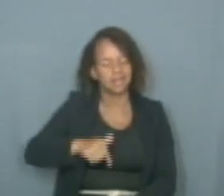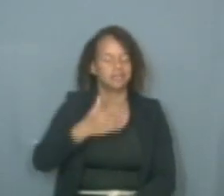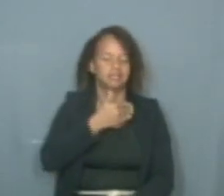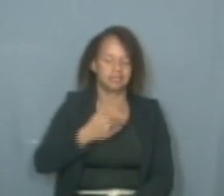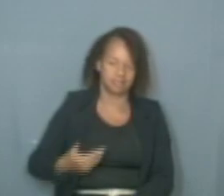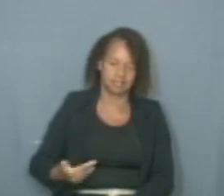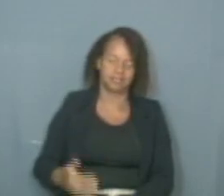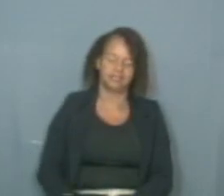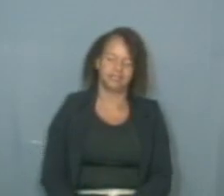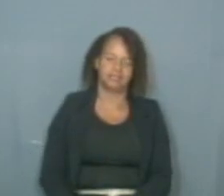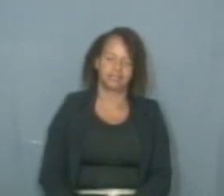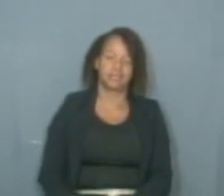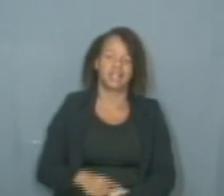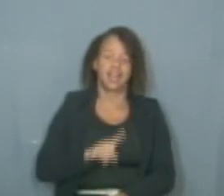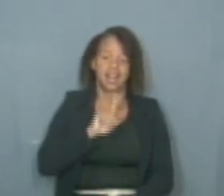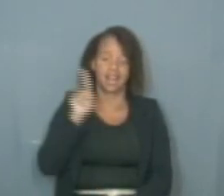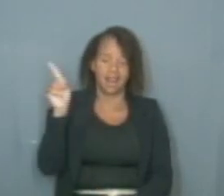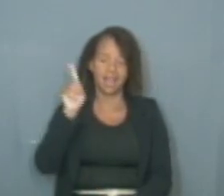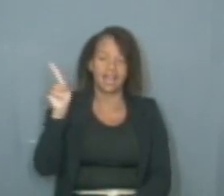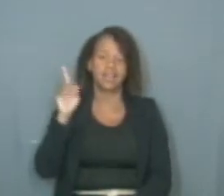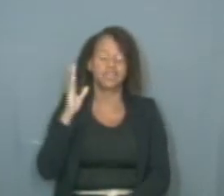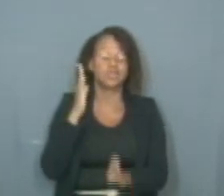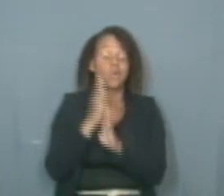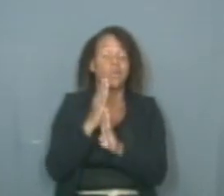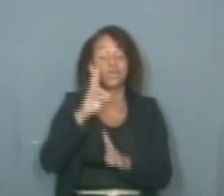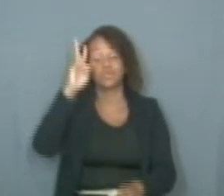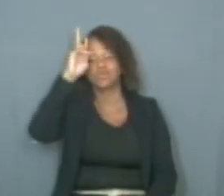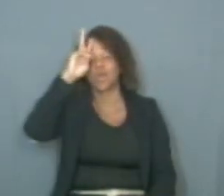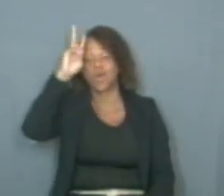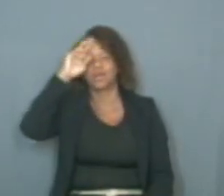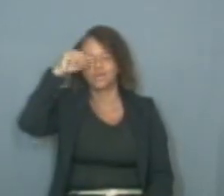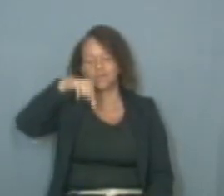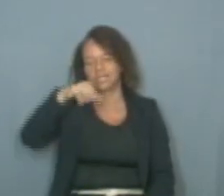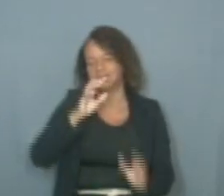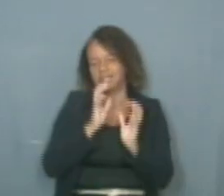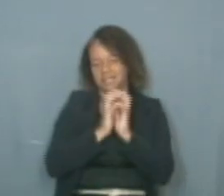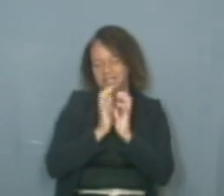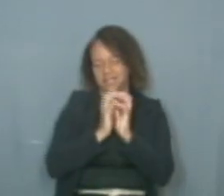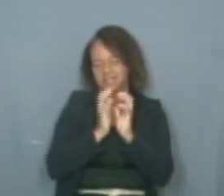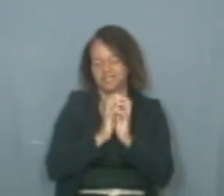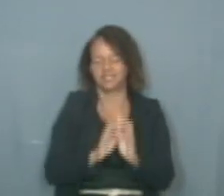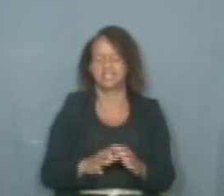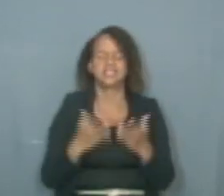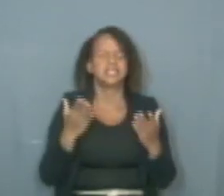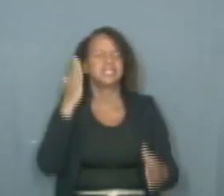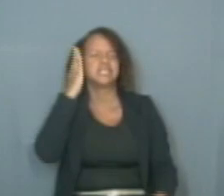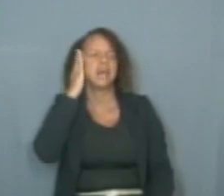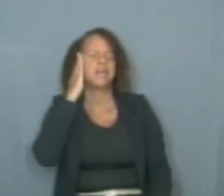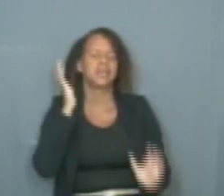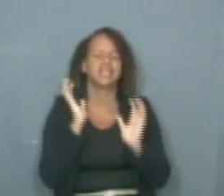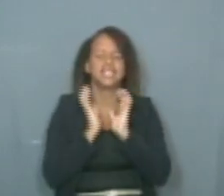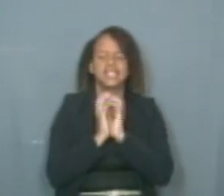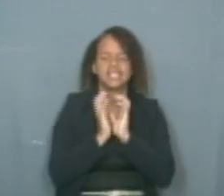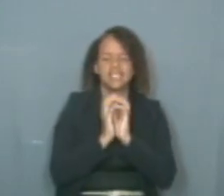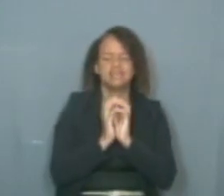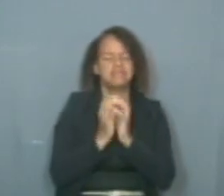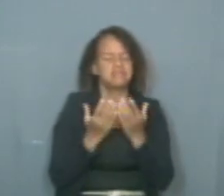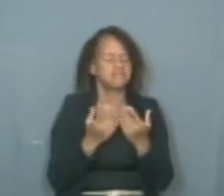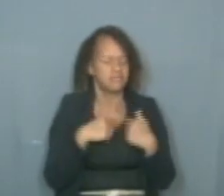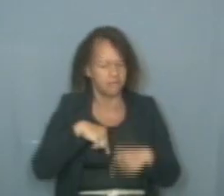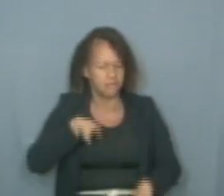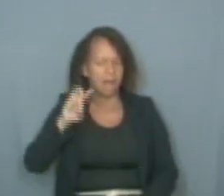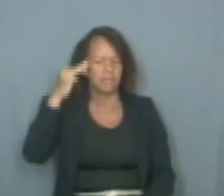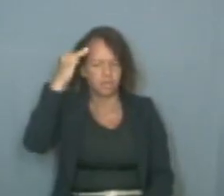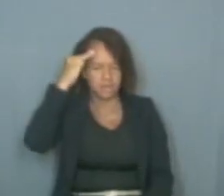pública, pois lá se encontra a história da nossa cidade. Se a gente quer saber de Recife, vamos